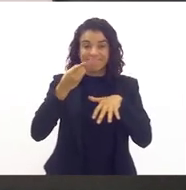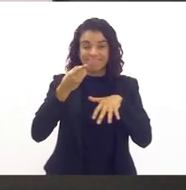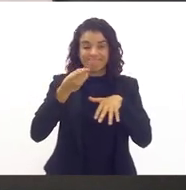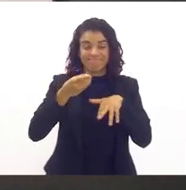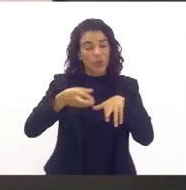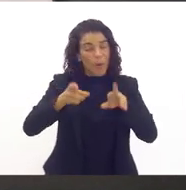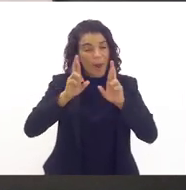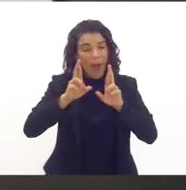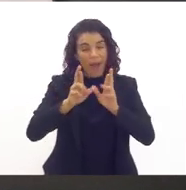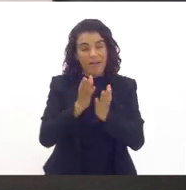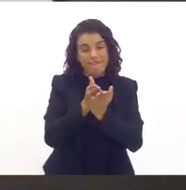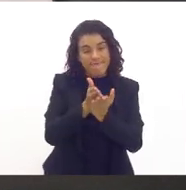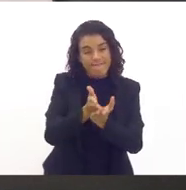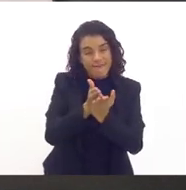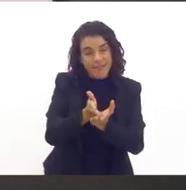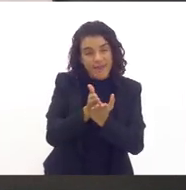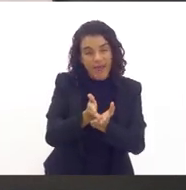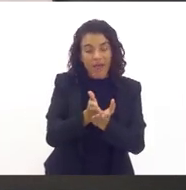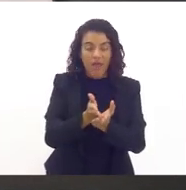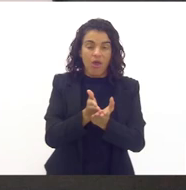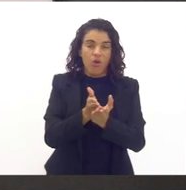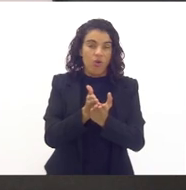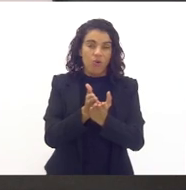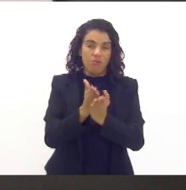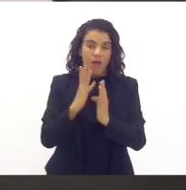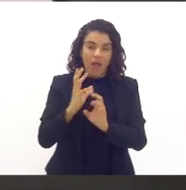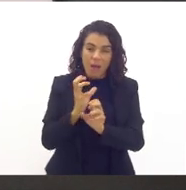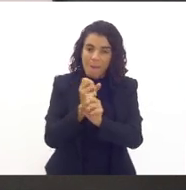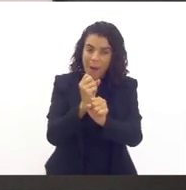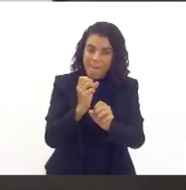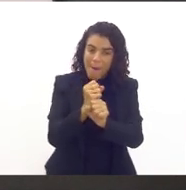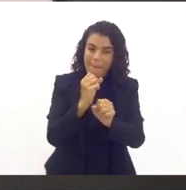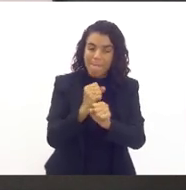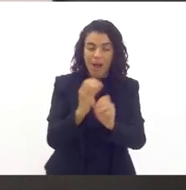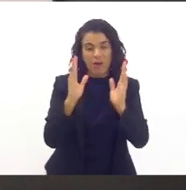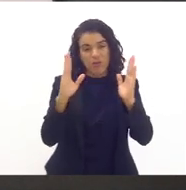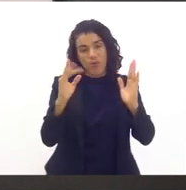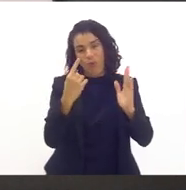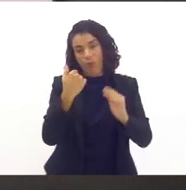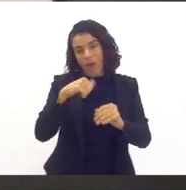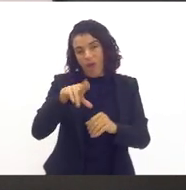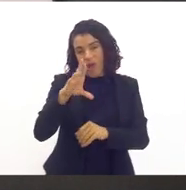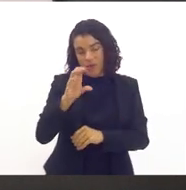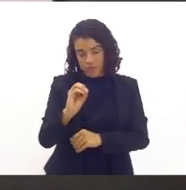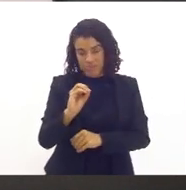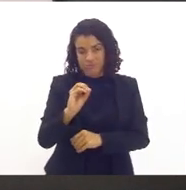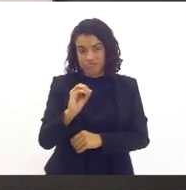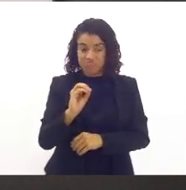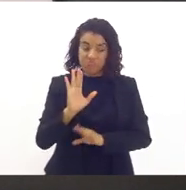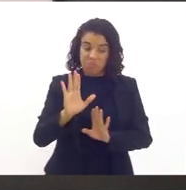aconteçam. E o que depender de mim não acontecerá.